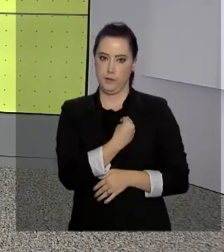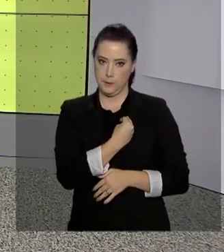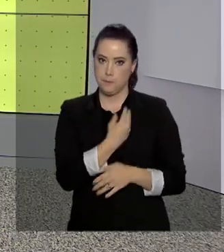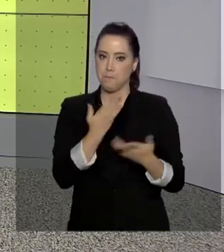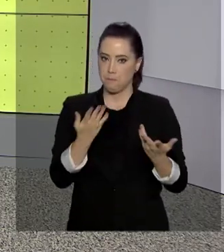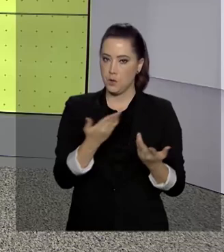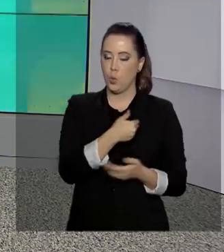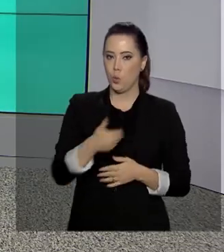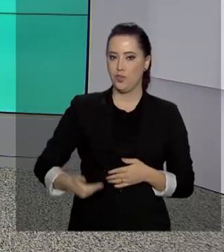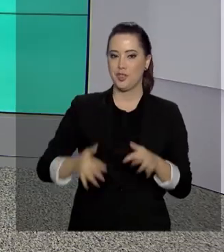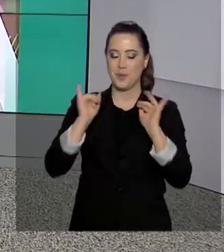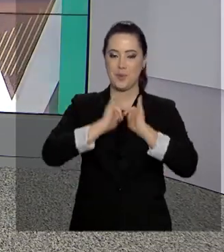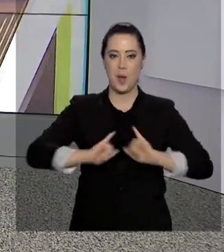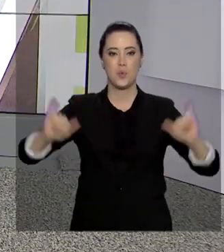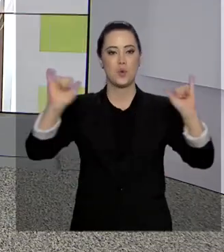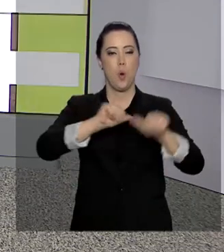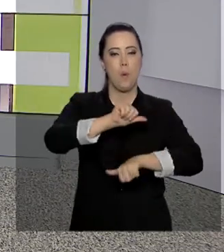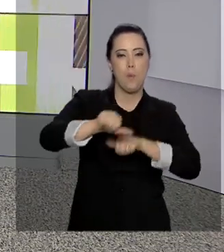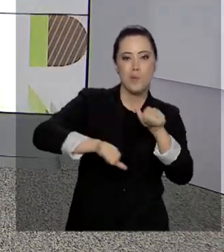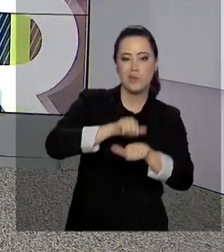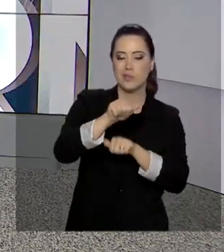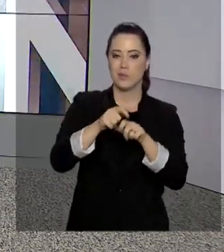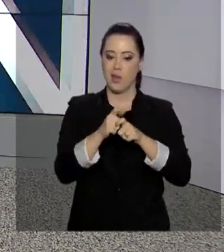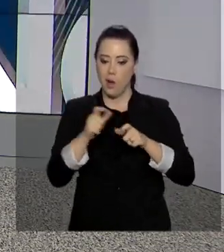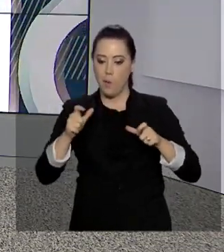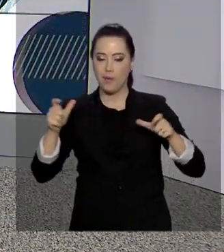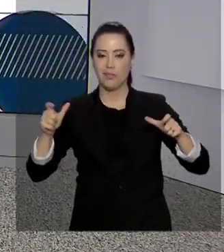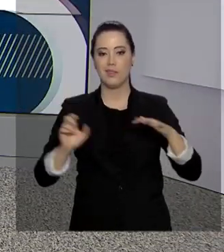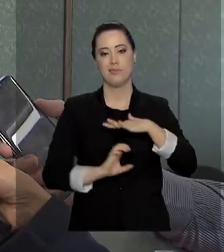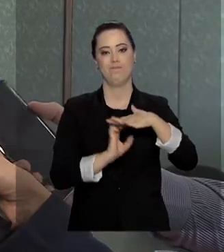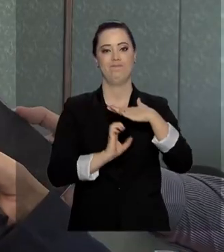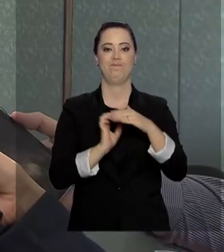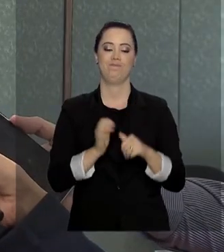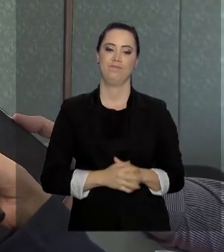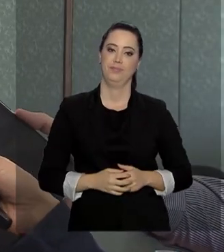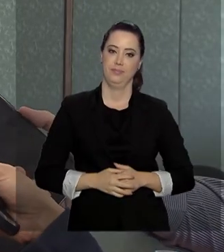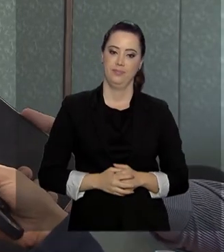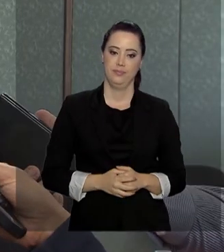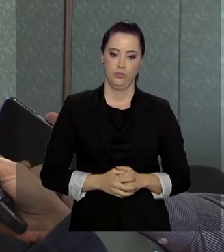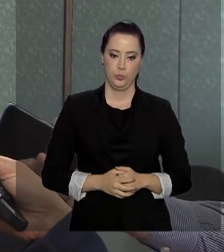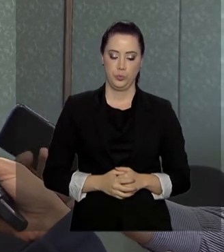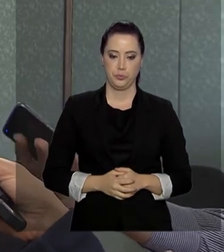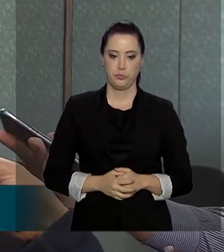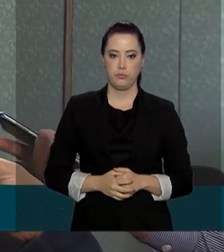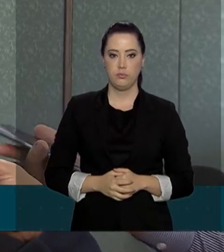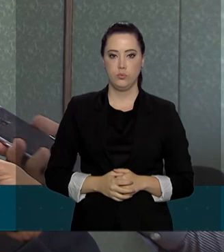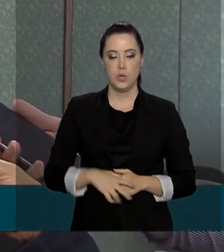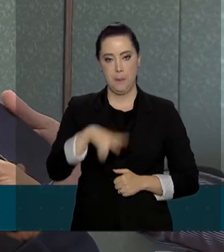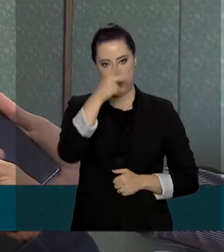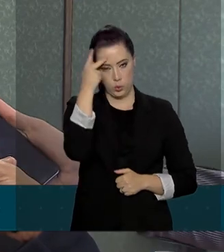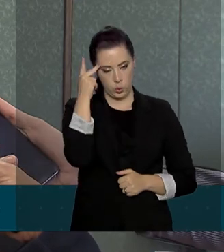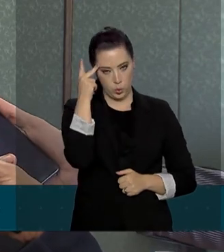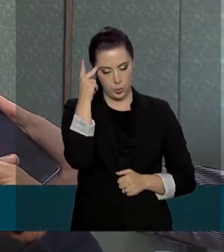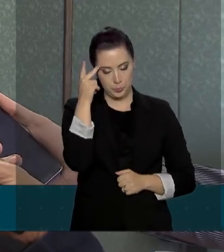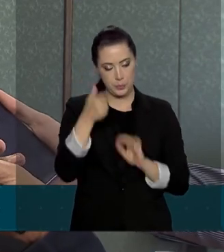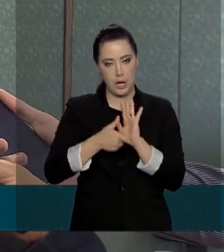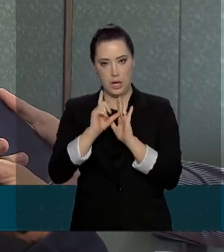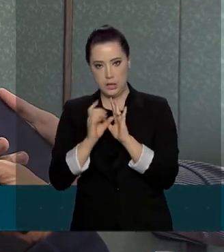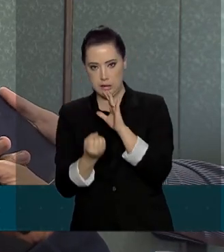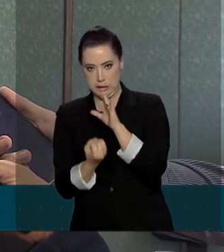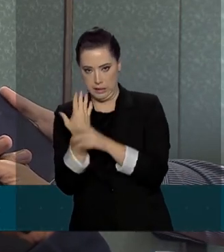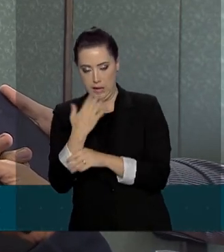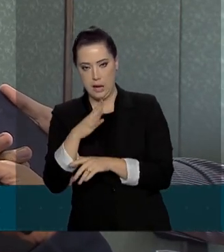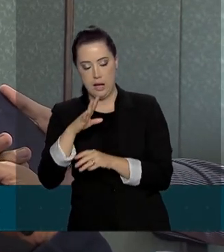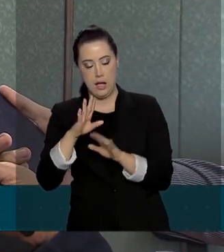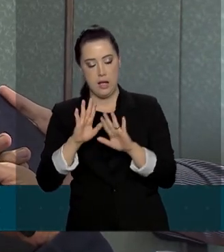anunciou hoje mudanças para quem quer expandir os negócios. O empreendedor que quisesse abrir uma filial tinha que